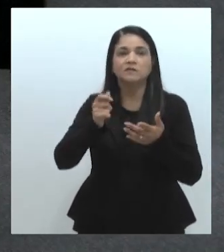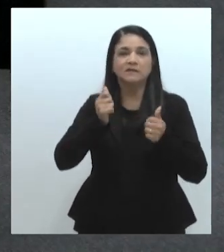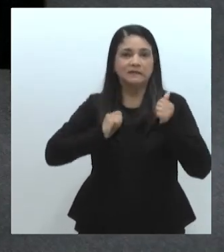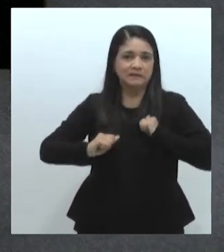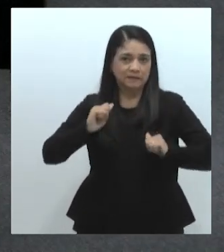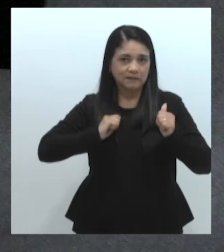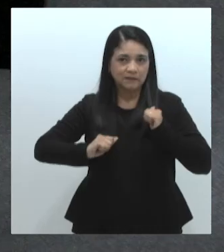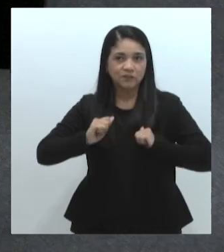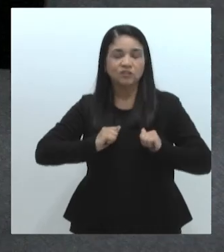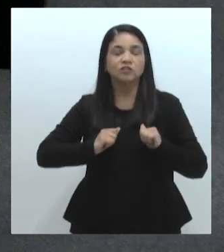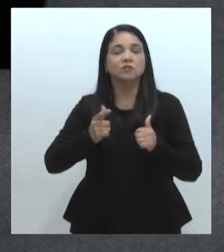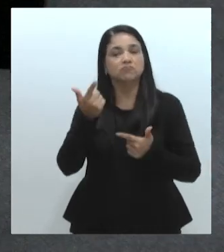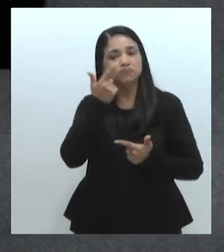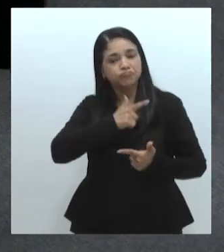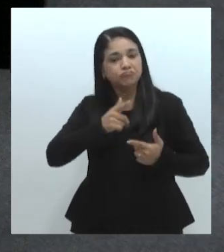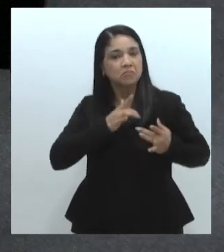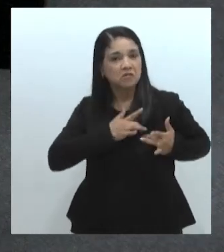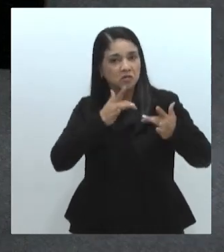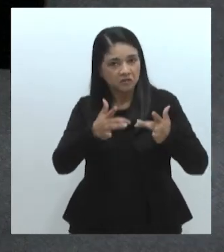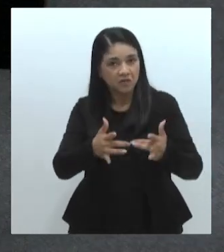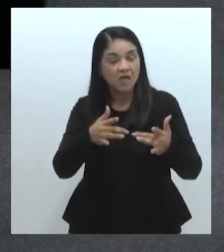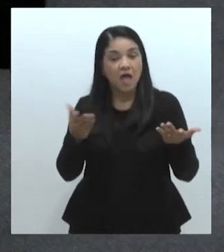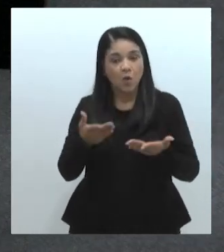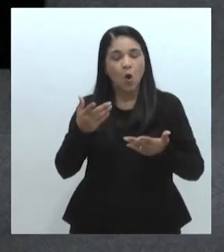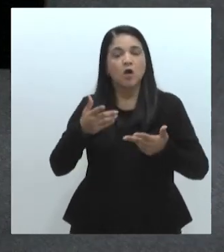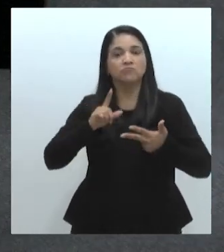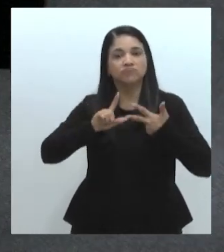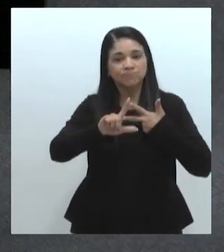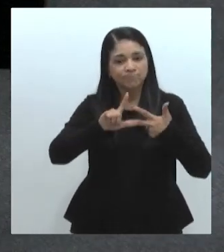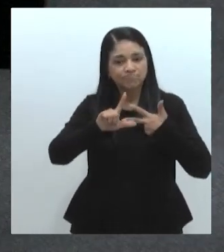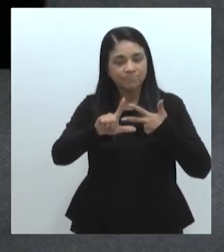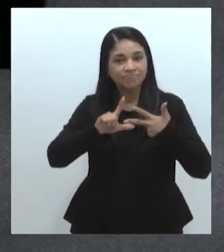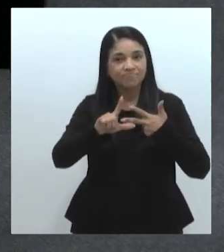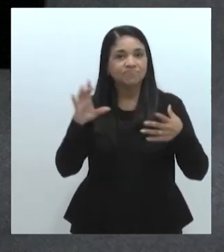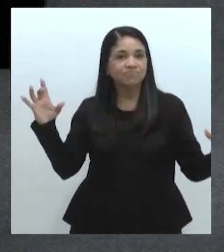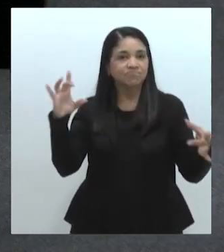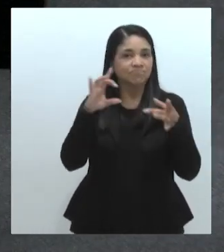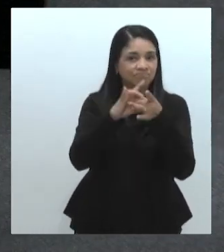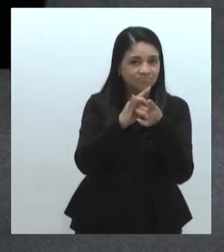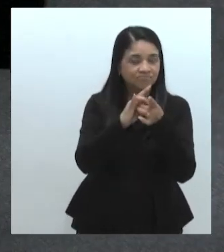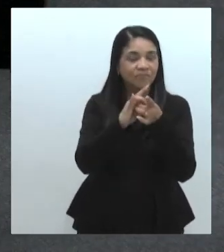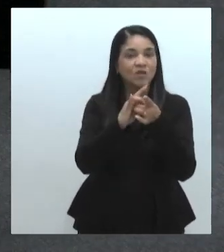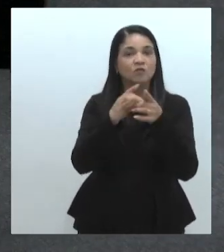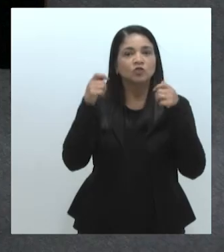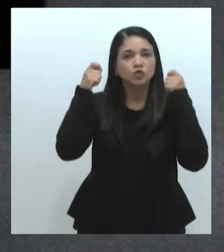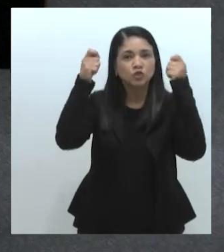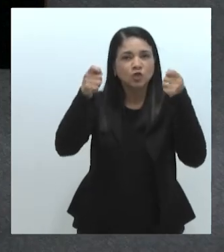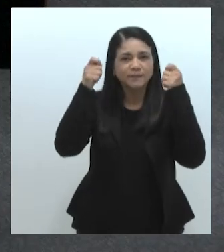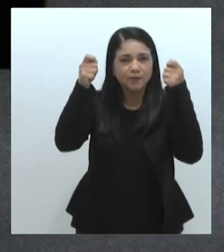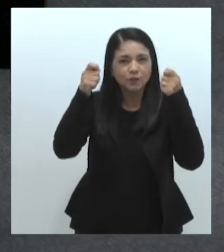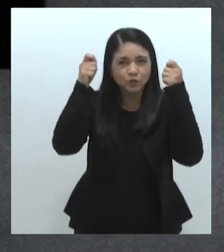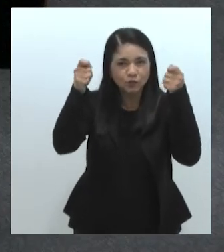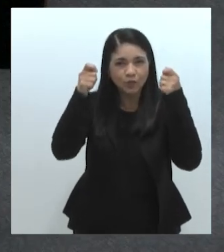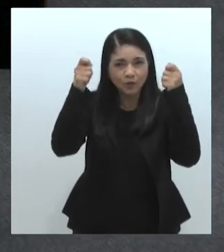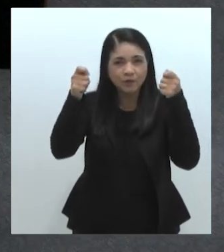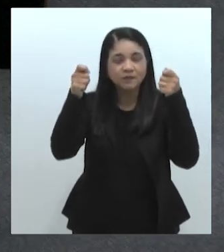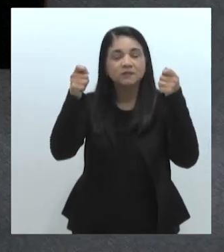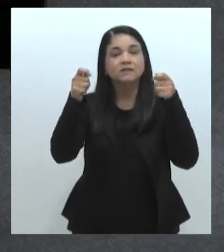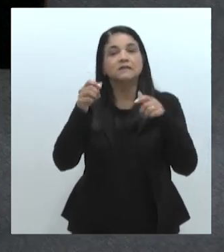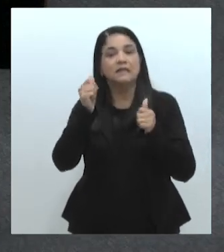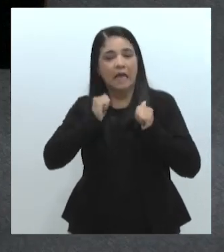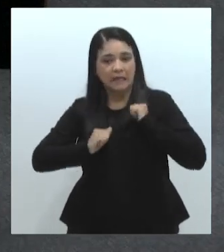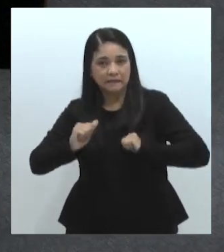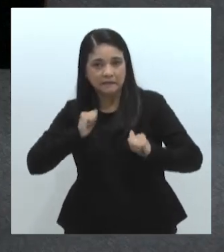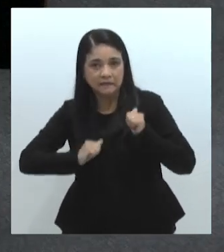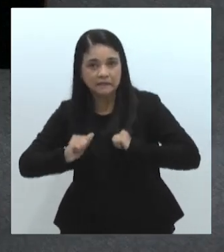do Legislativo fazer uma boa junção com todos esses artistas, para que a gente possa